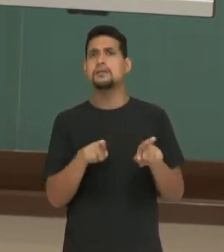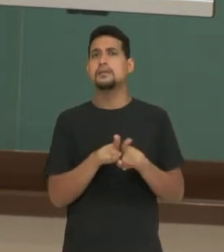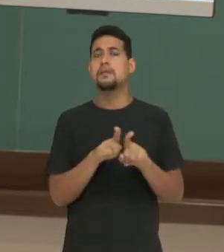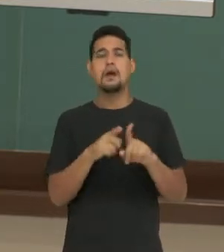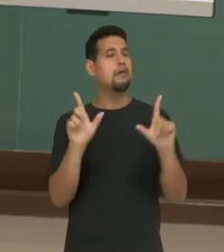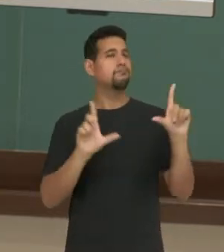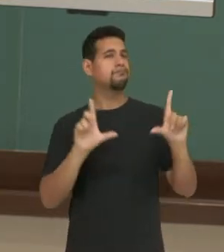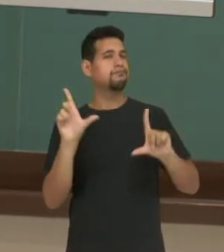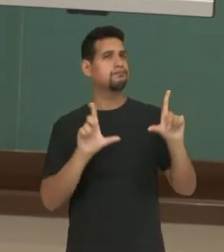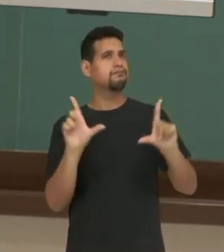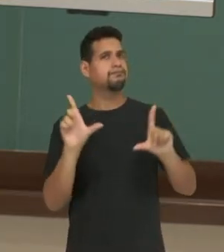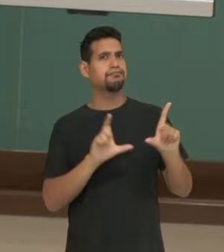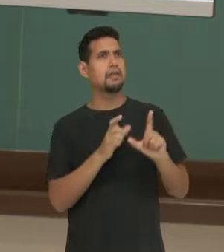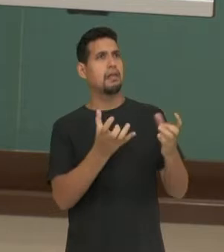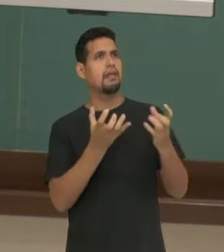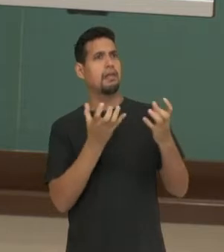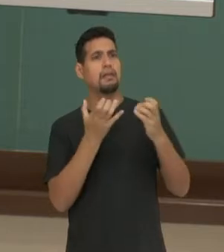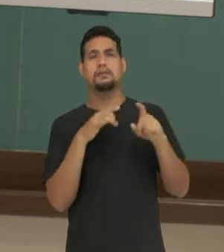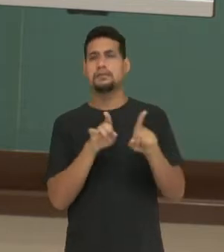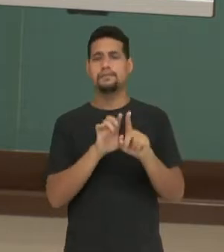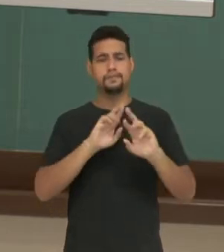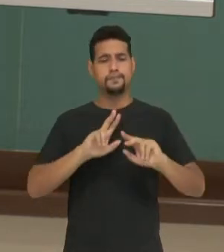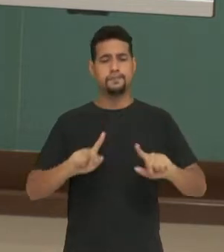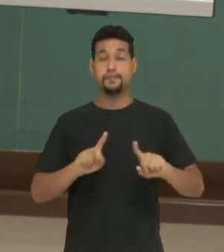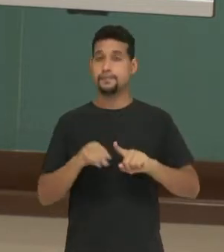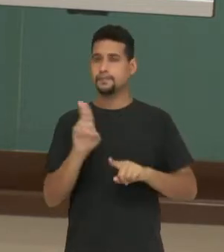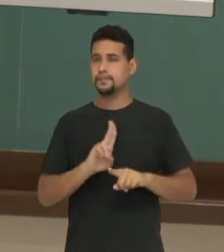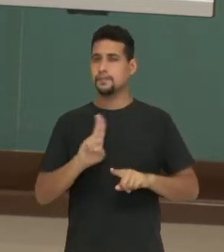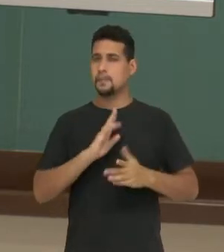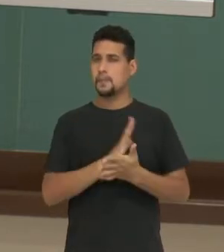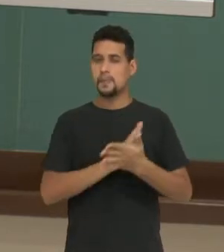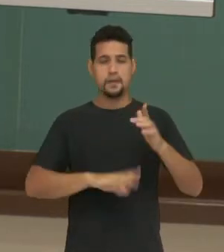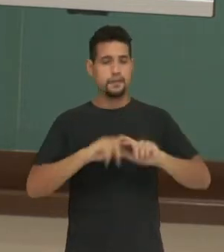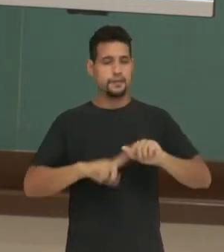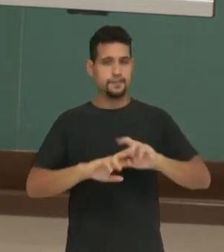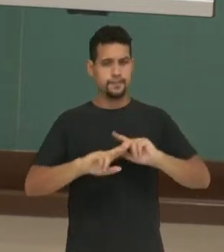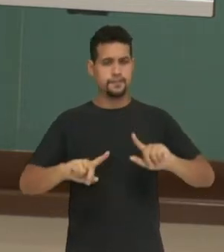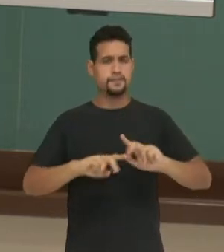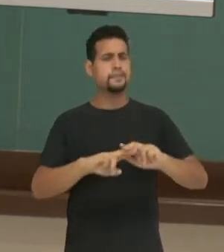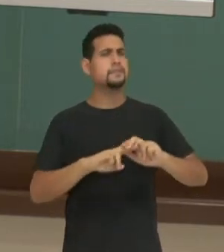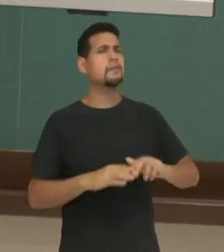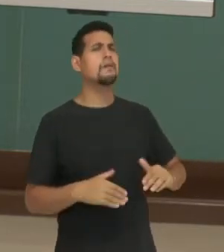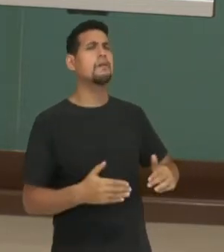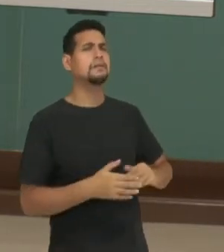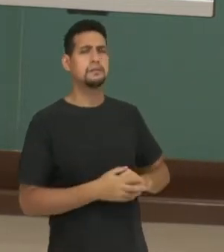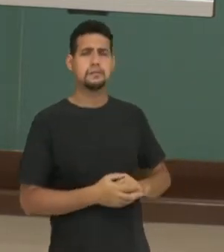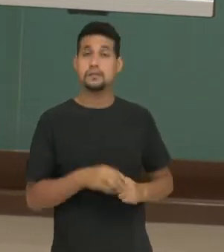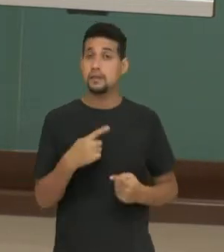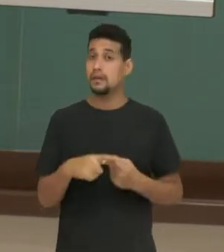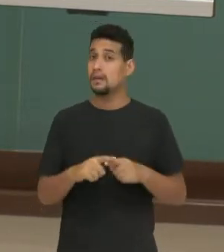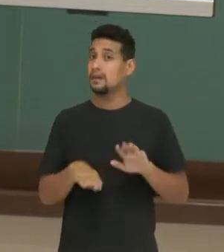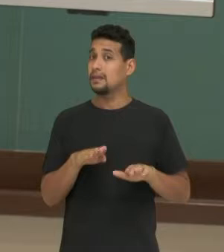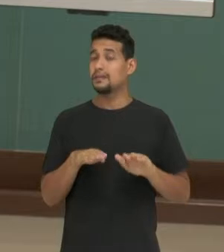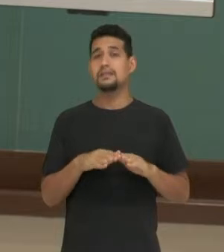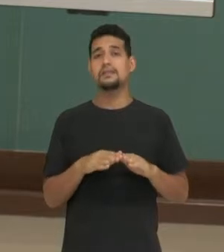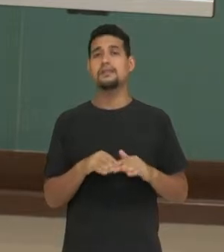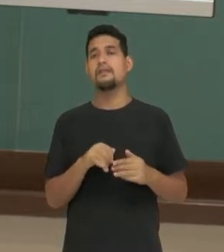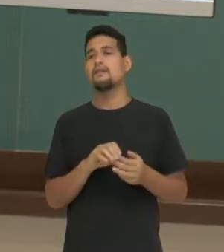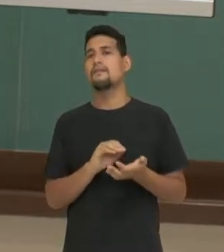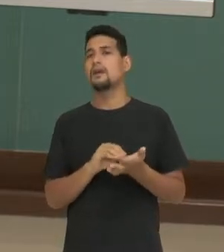mídia televisiva, pelas mídias sociais, para consumo de determinados produtos. Por quê? Porque às vezes deixam